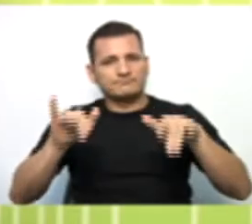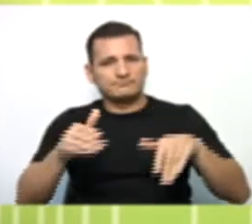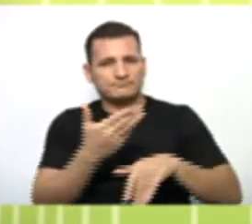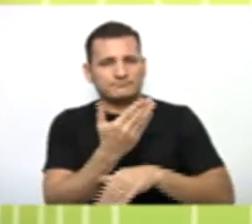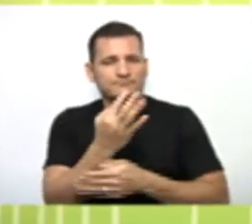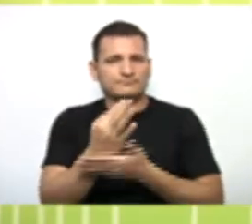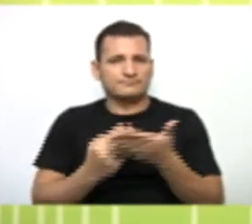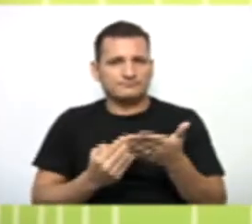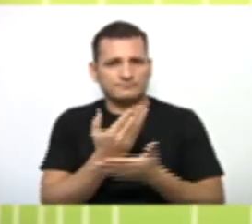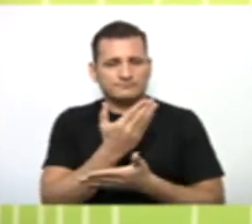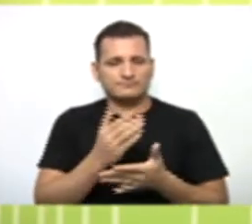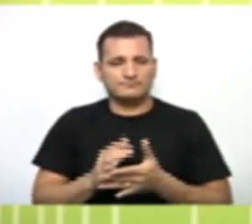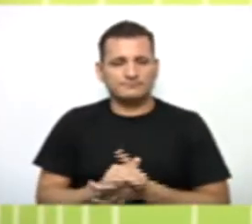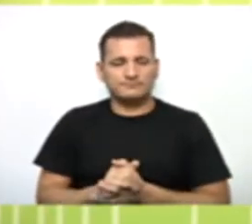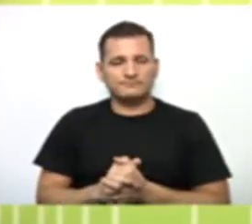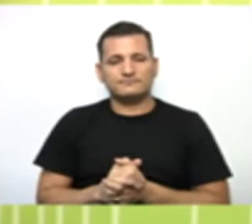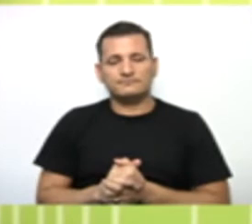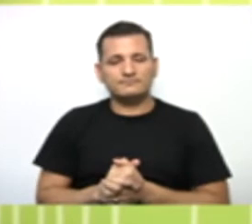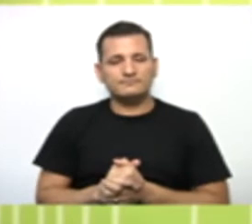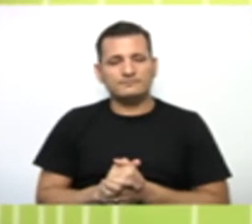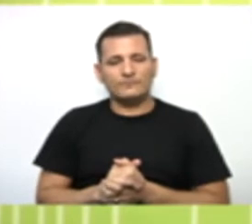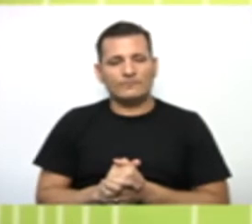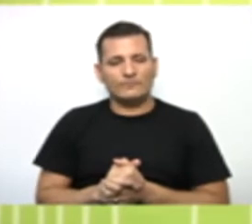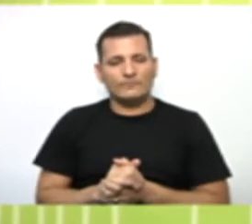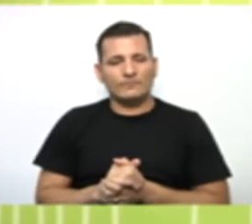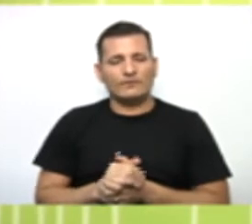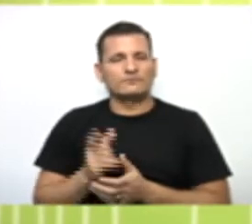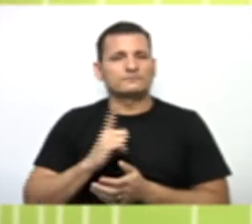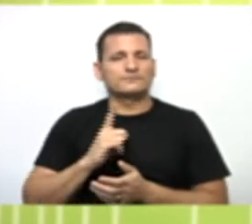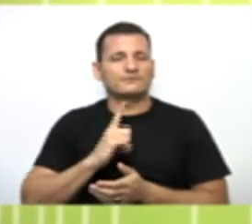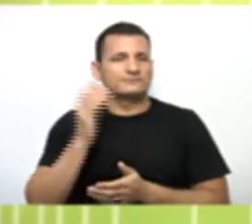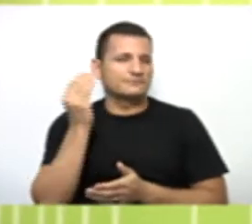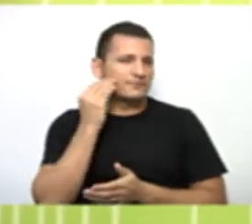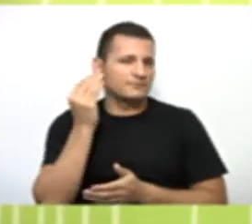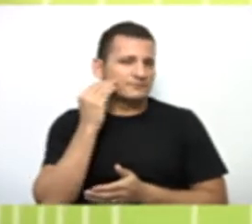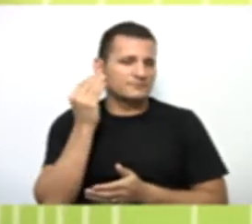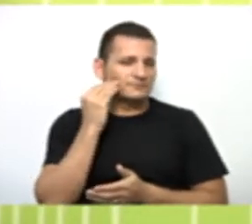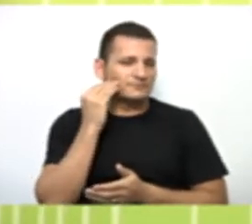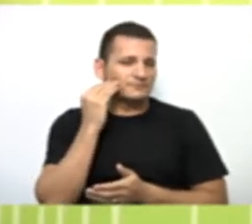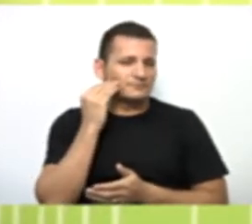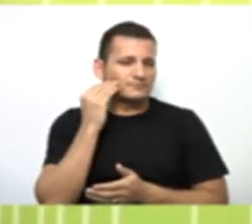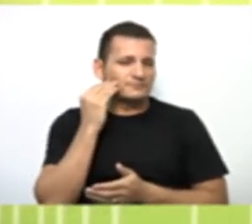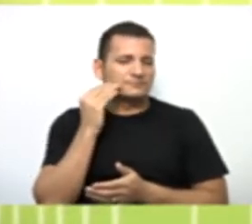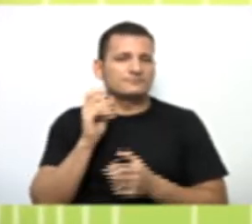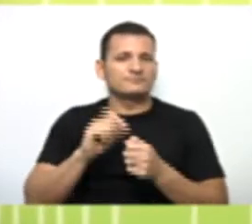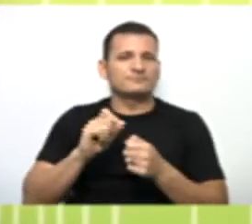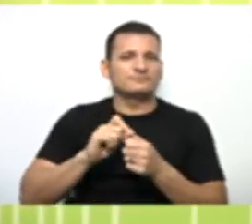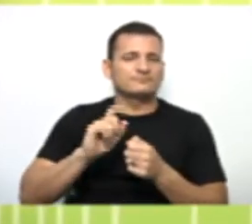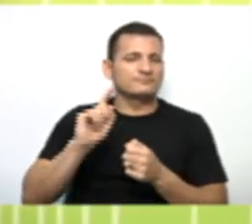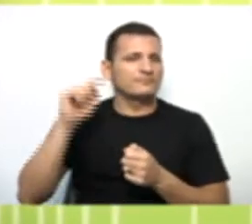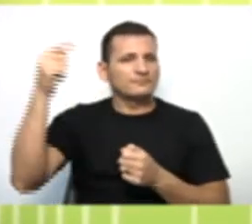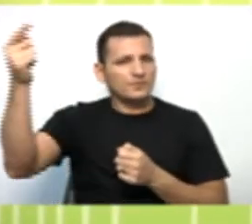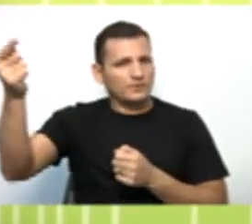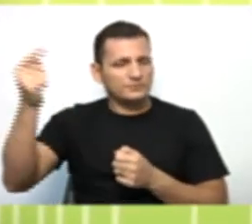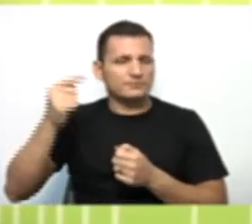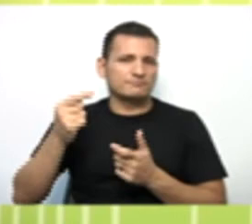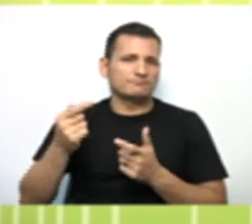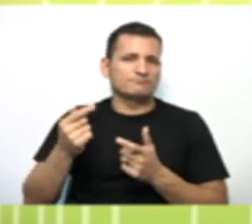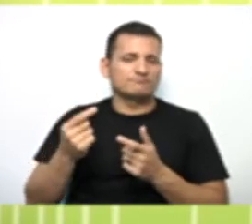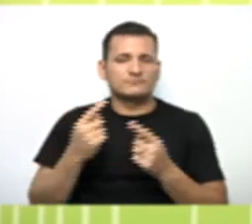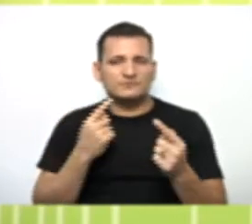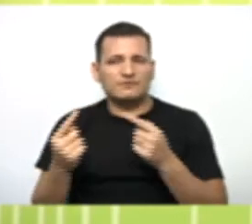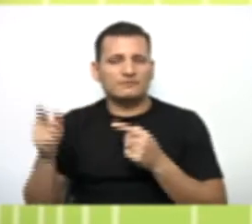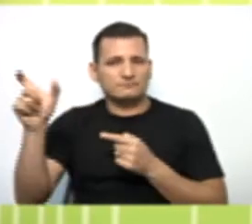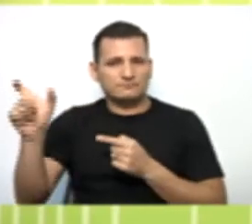de informações, tem aqui um testezinho para que a gente possa fazer na próxima conversa que tiver com uma pessoa, na